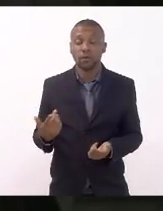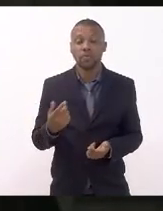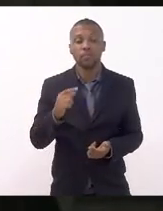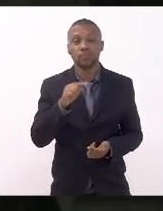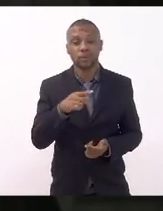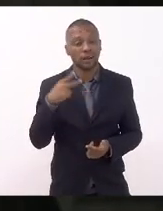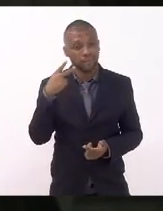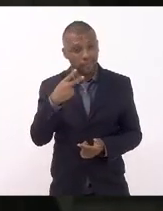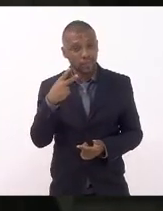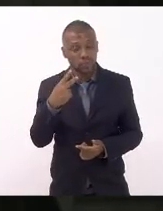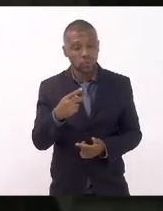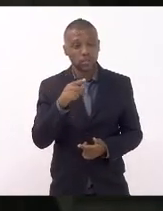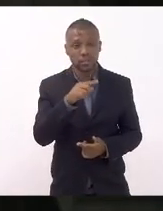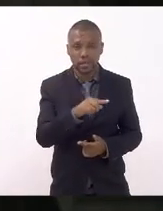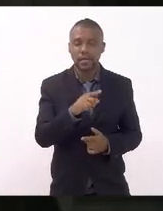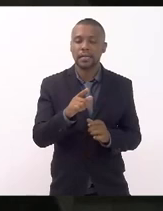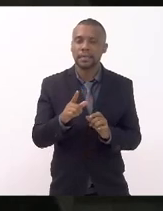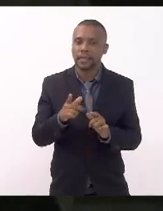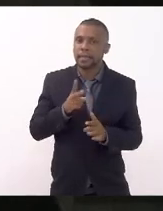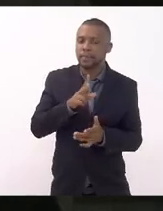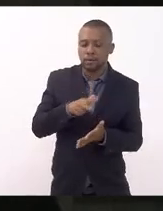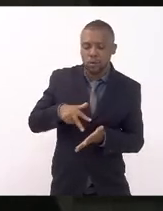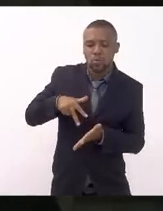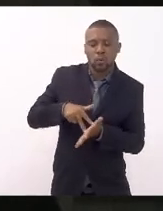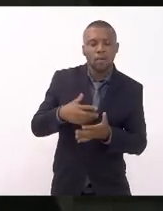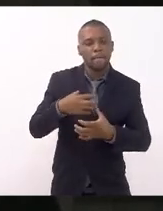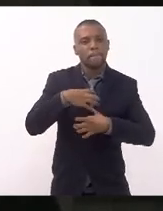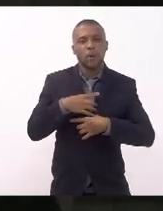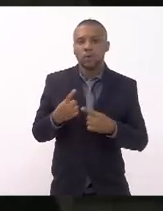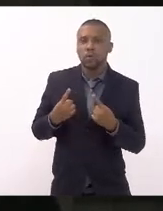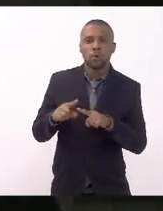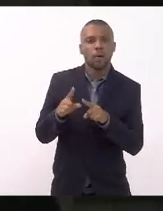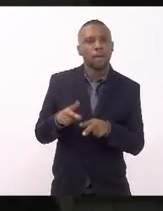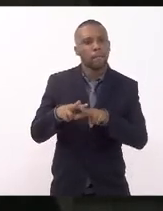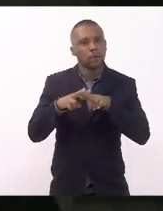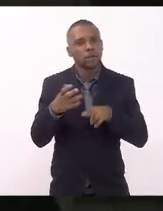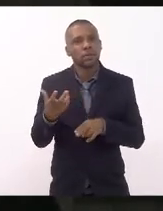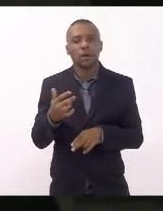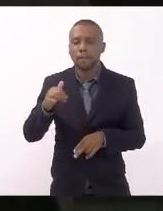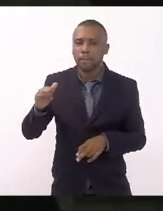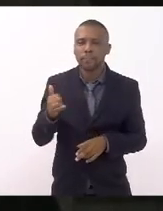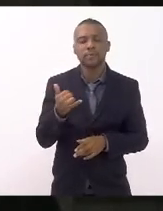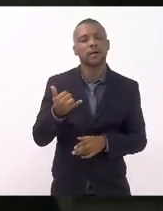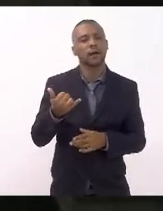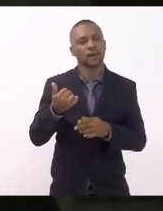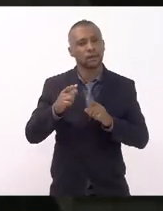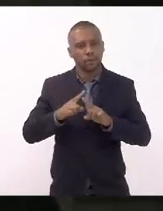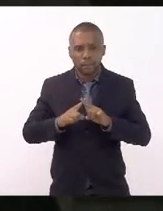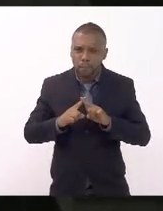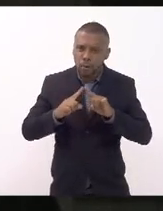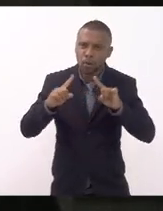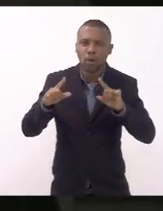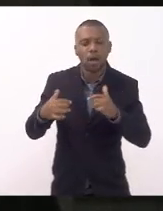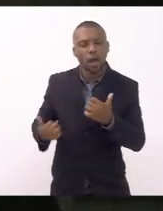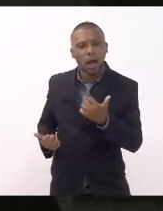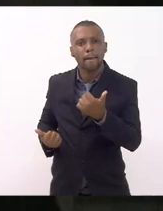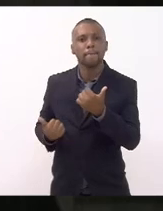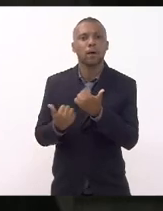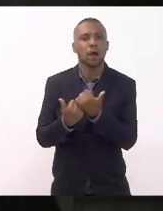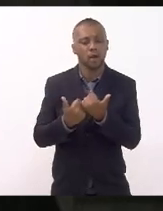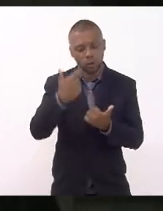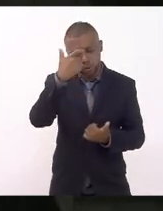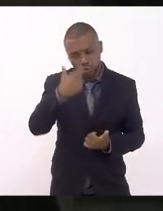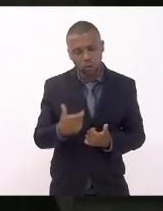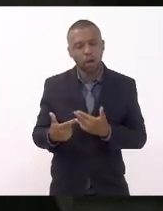não se cansa de se colocar nesse sentido. Por isso, eu quero aqui levantar a minha voz como